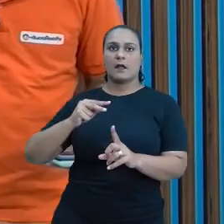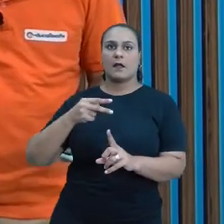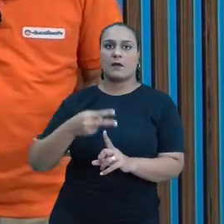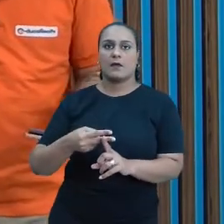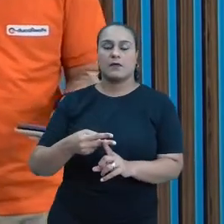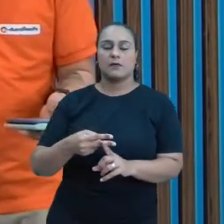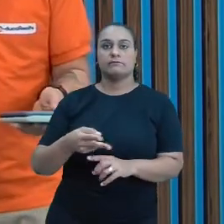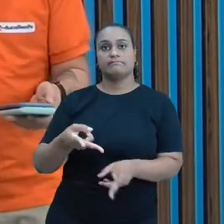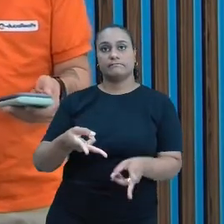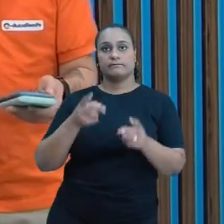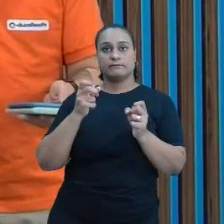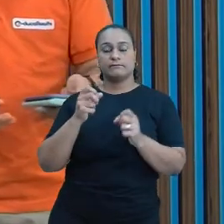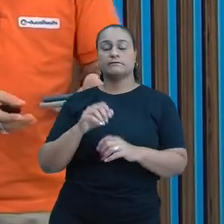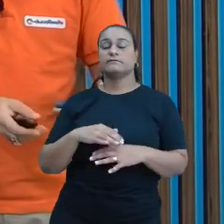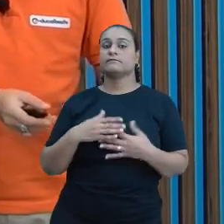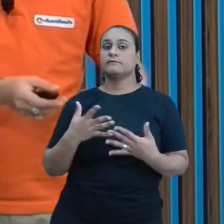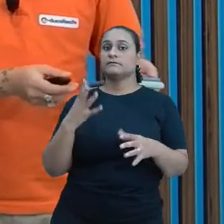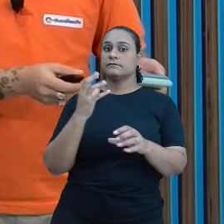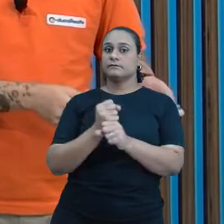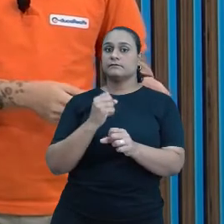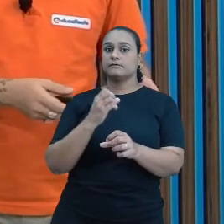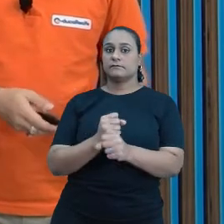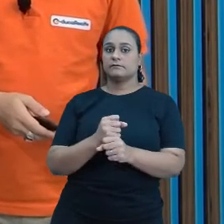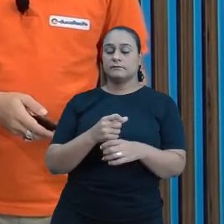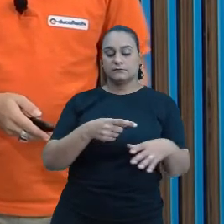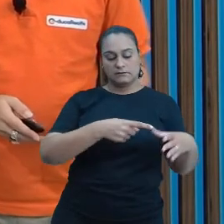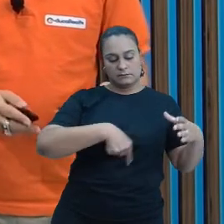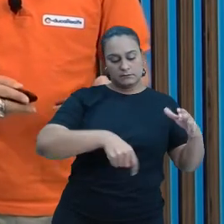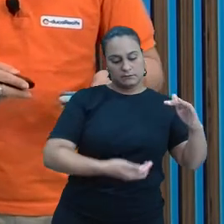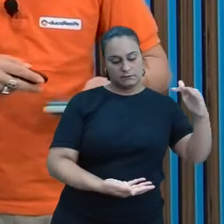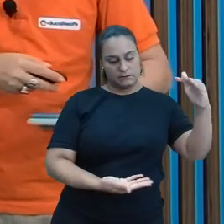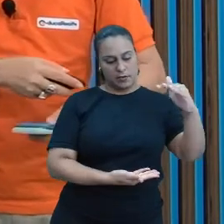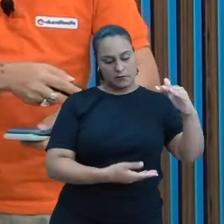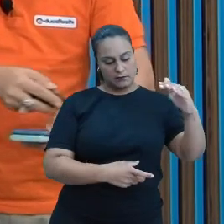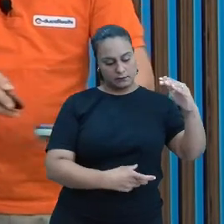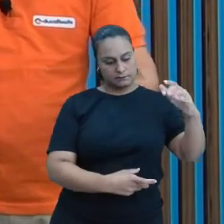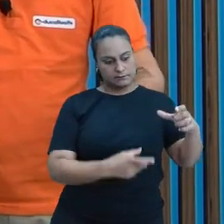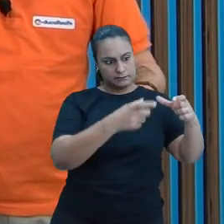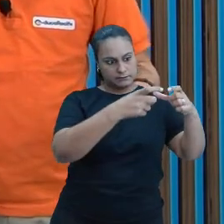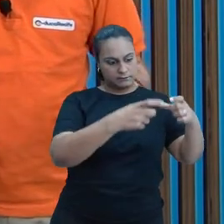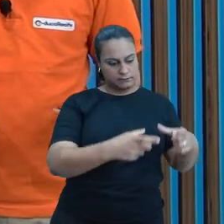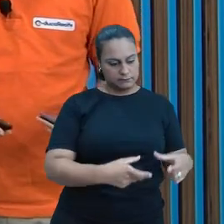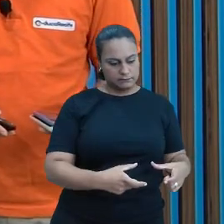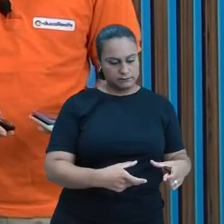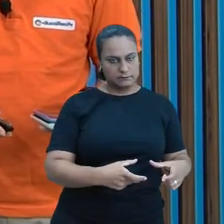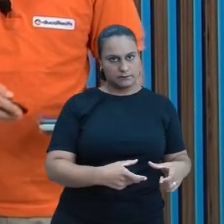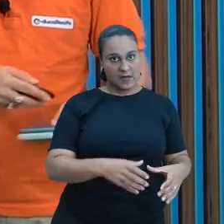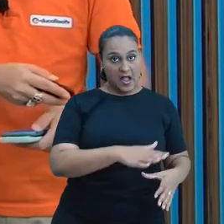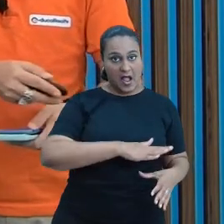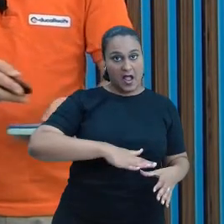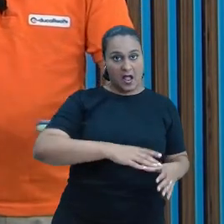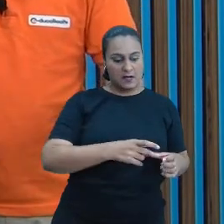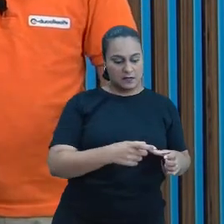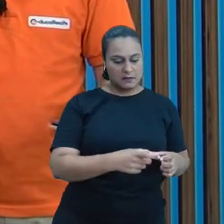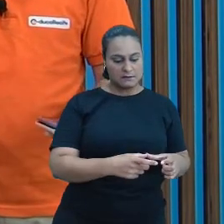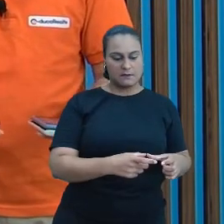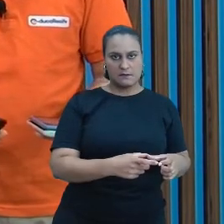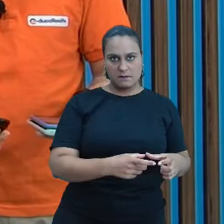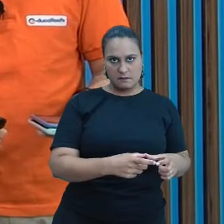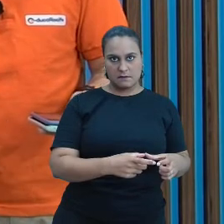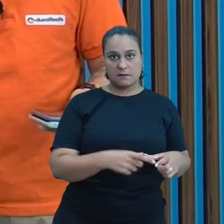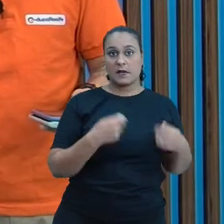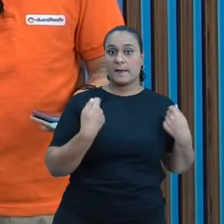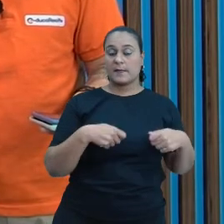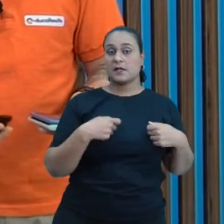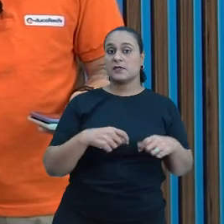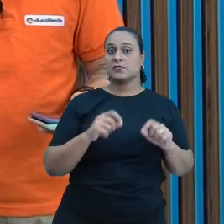Então, perceba que para o cálculo do volume do cilindro, eu preciso da área da base. Para calcular a área da base, eu